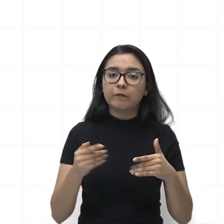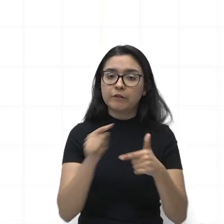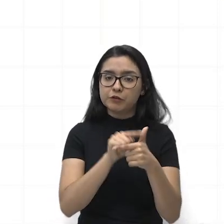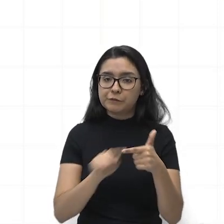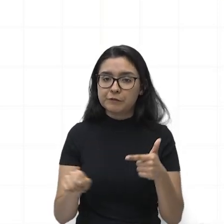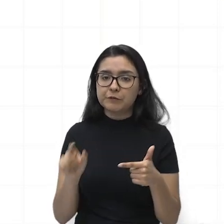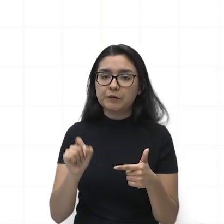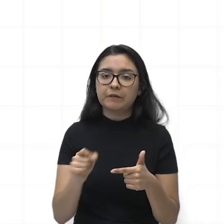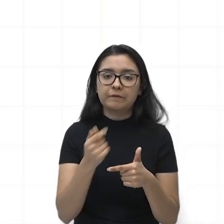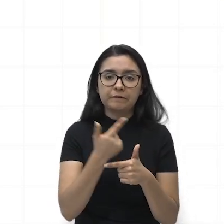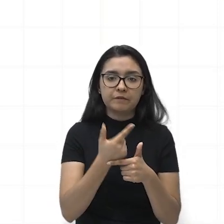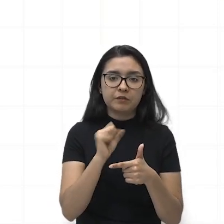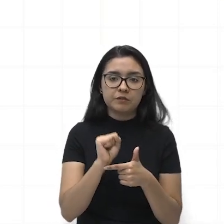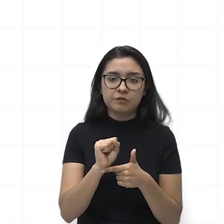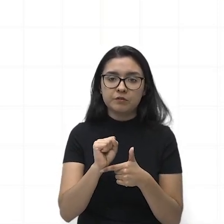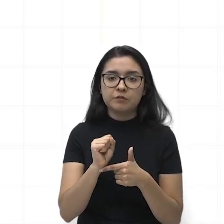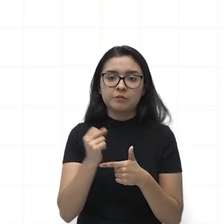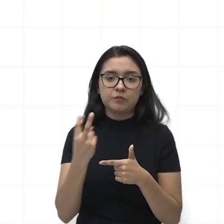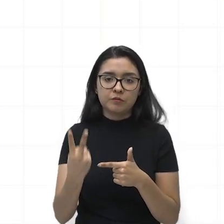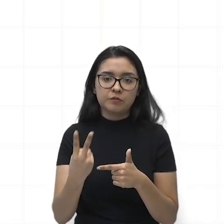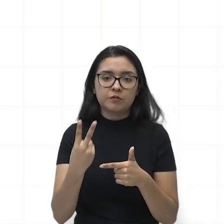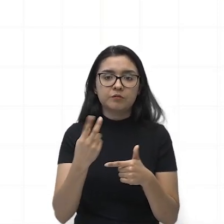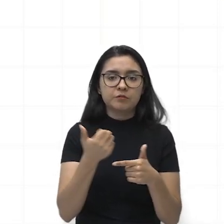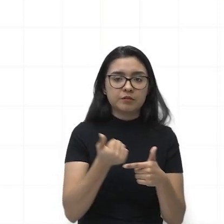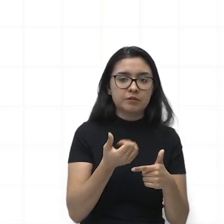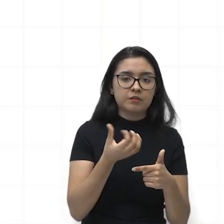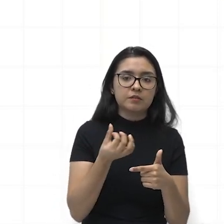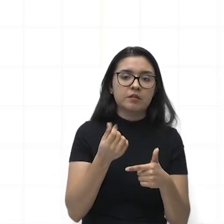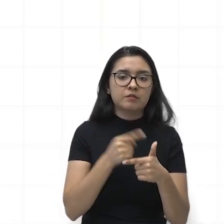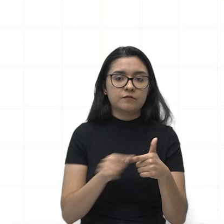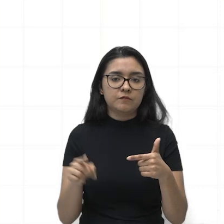aqui. Dividir por 2.